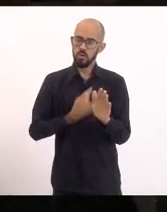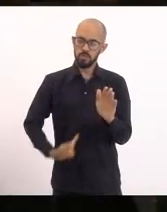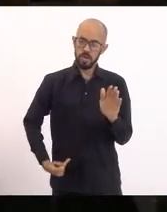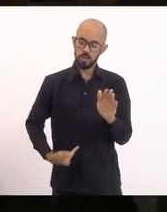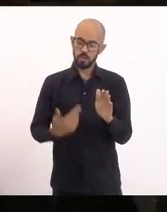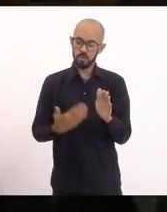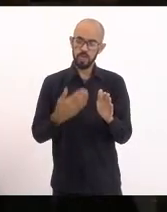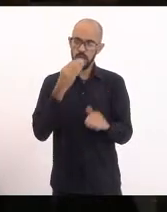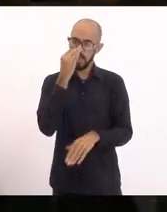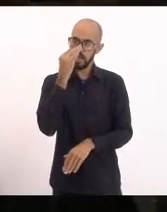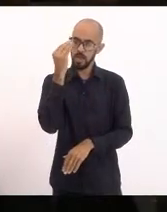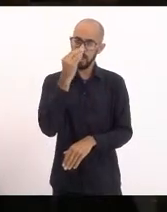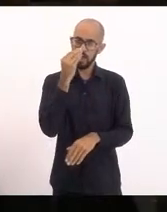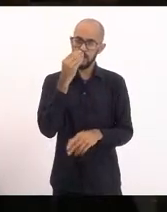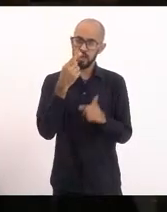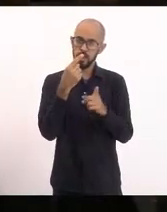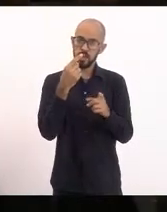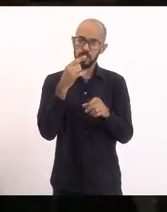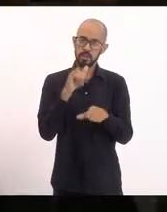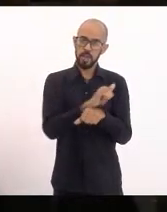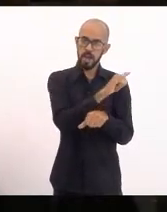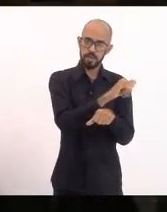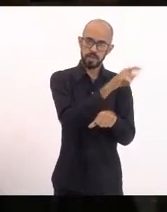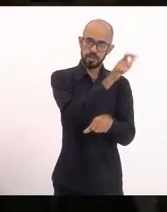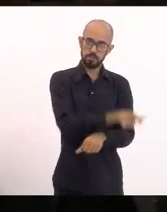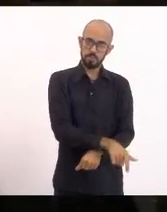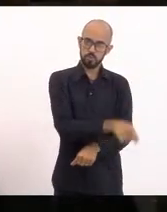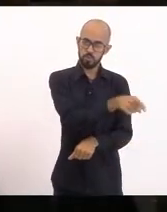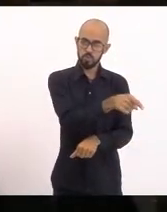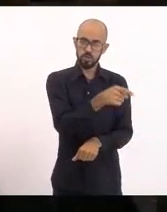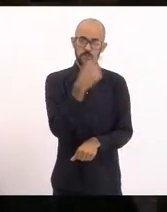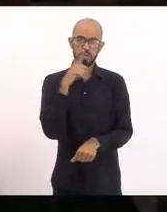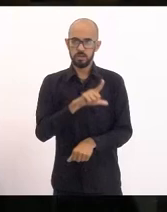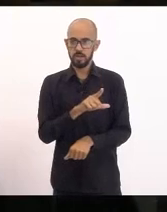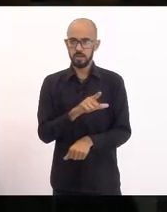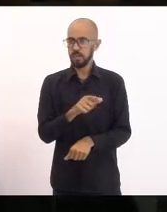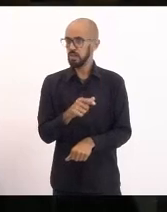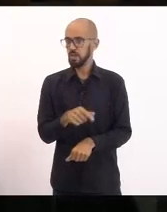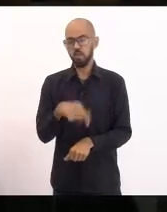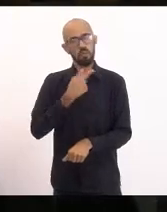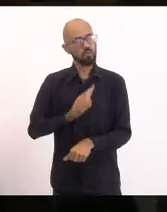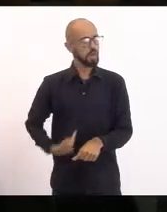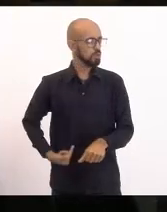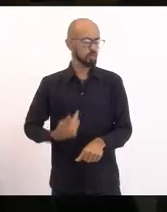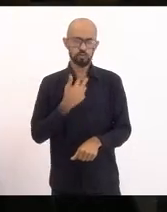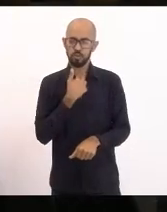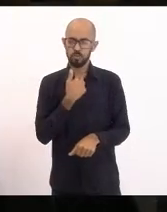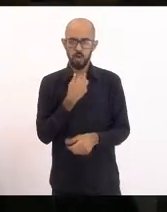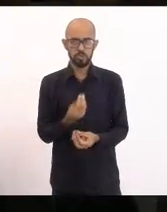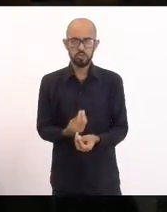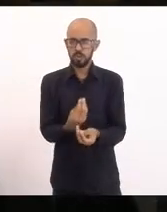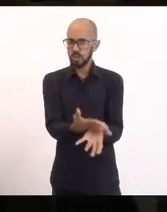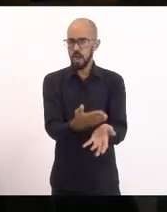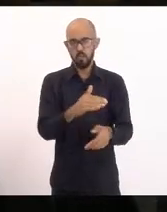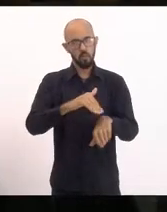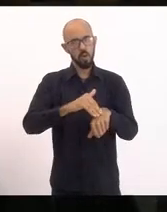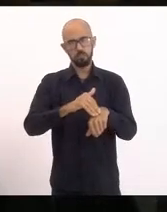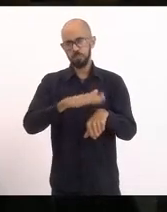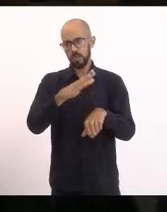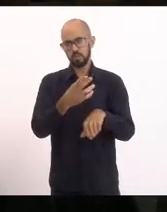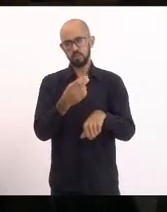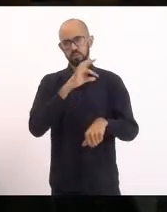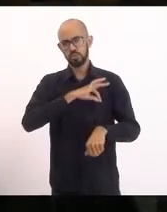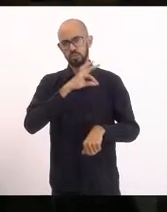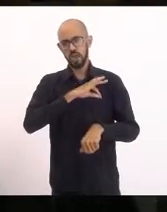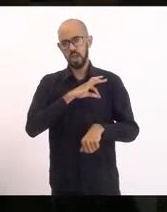poderiam vir se beneficiar. Um minuto, ele não pode dar nenhum tipo de aumento por decreto. É